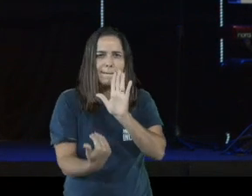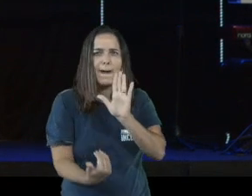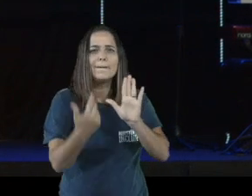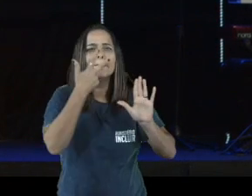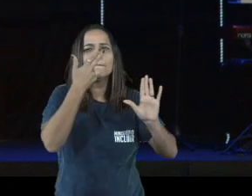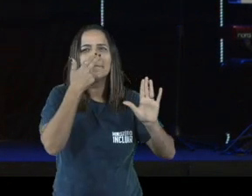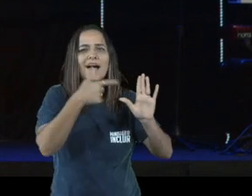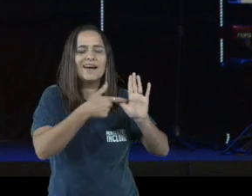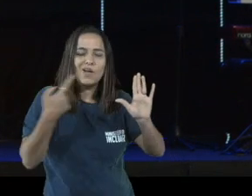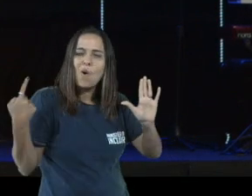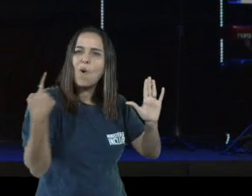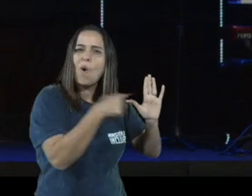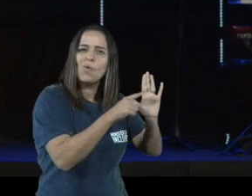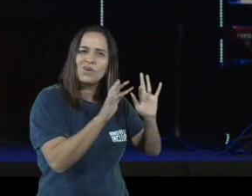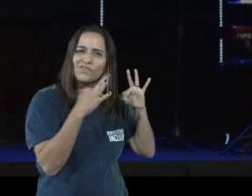corda